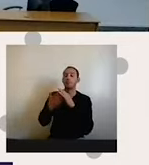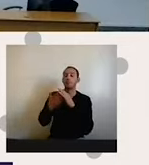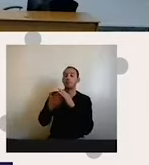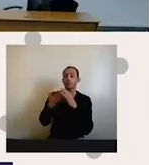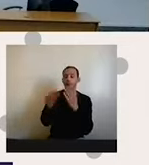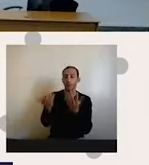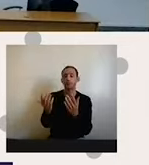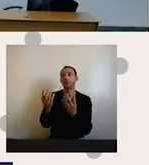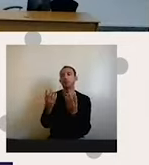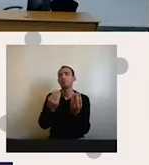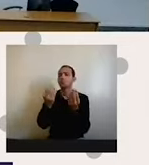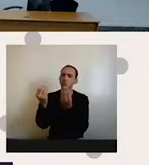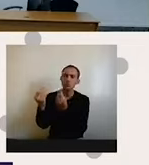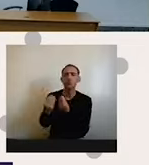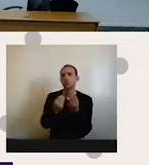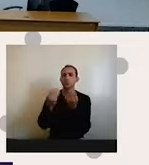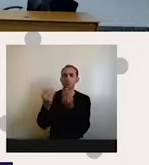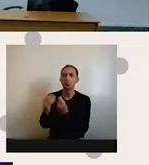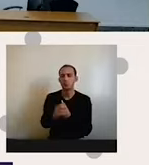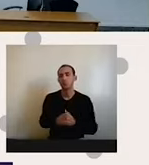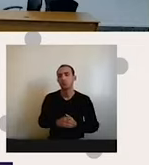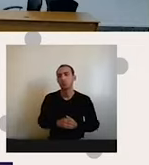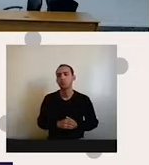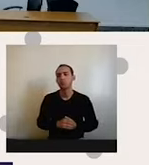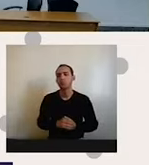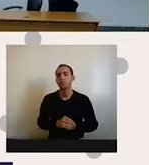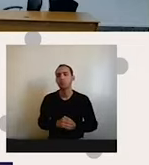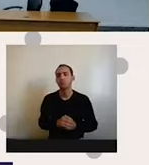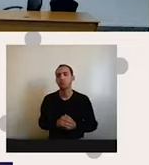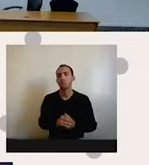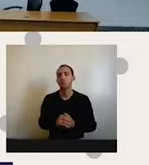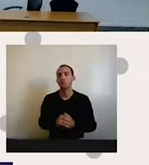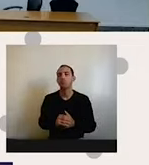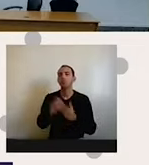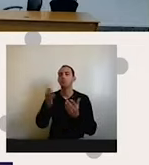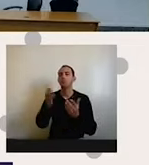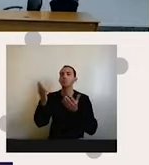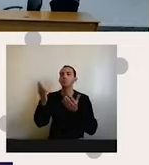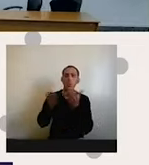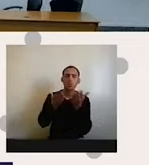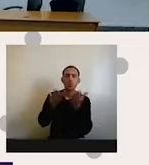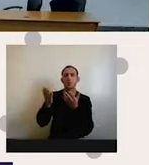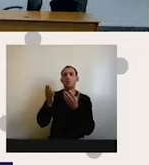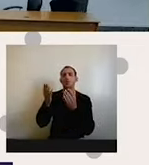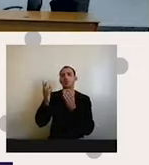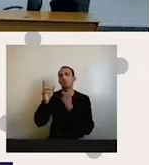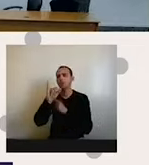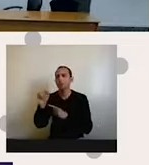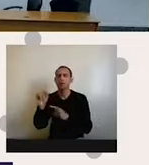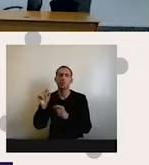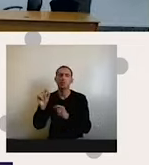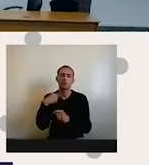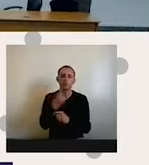também procuramos. Os sindicatos muitas vezes trazem